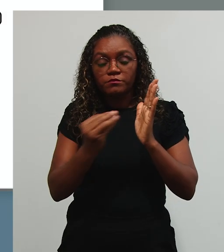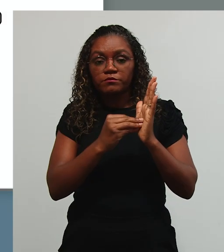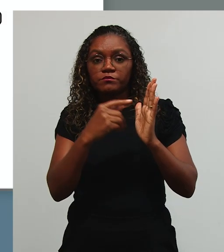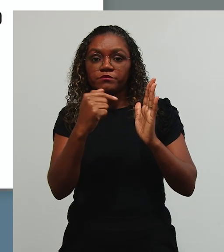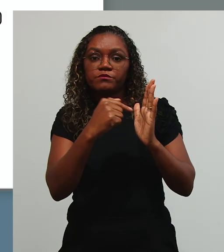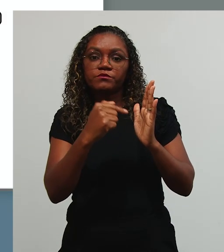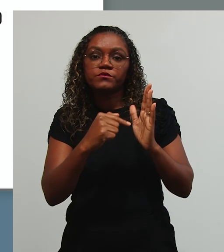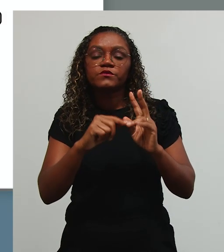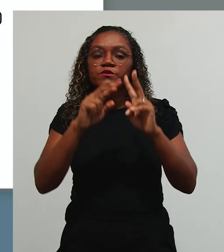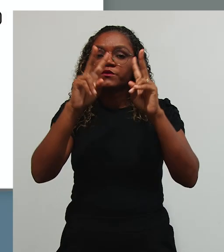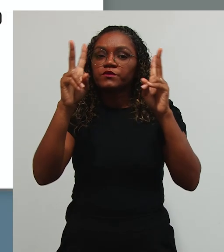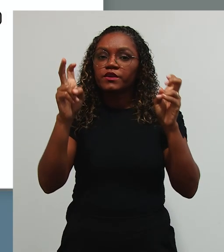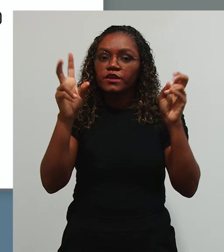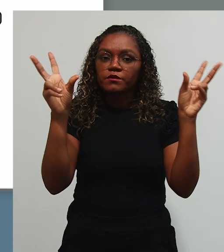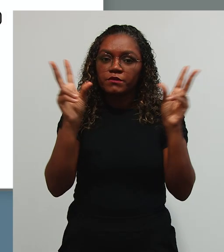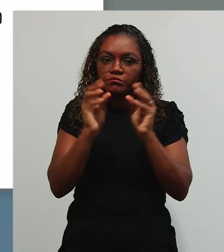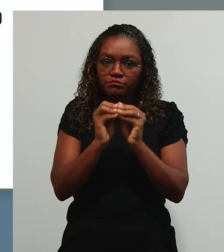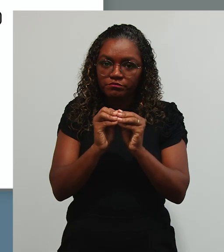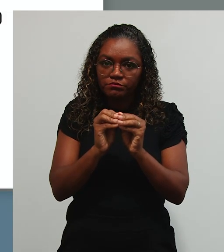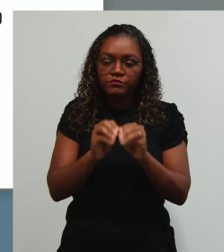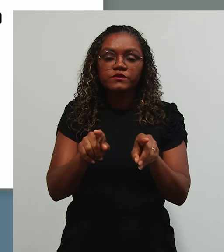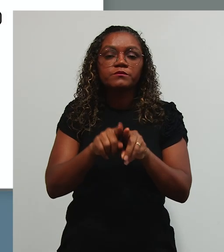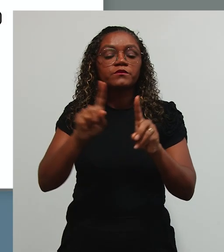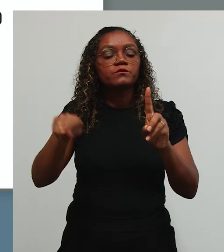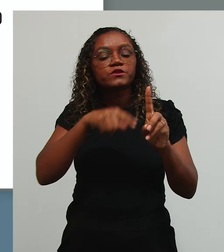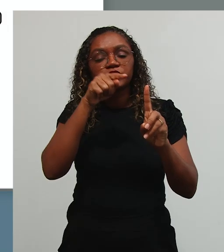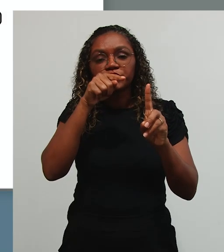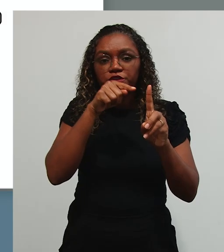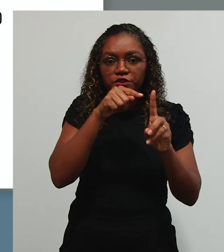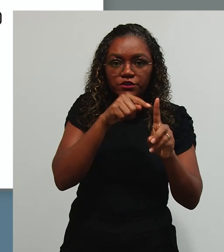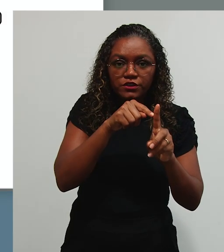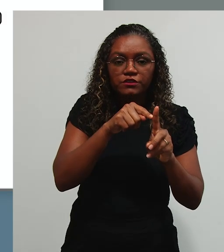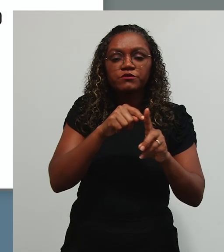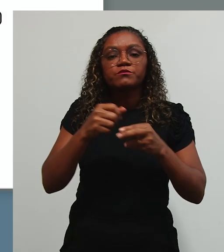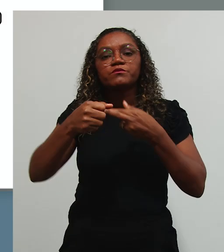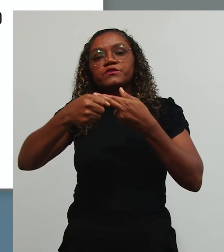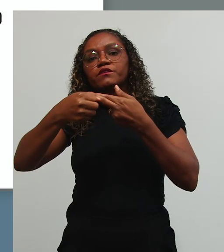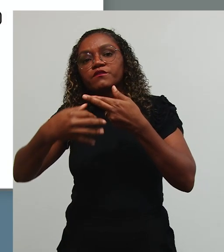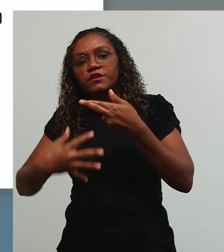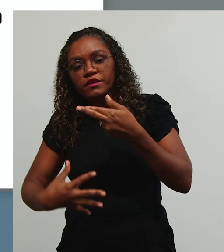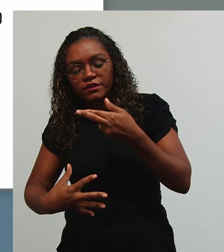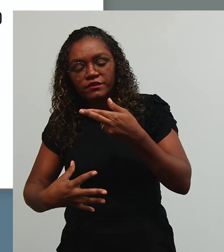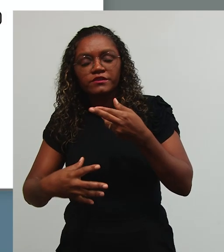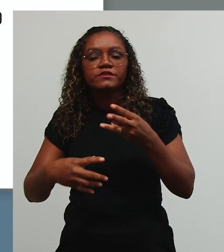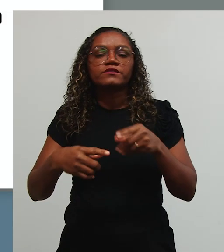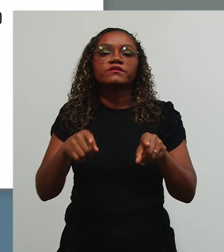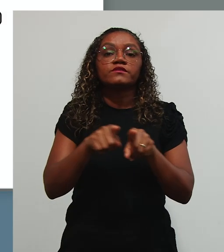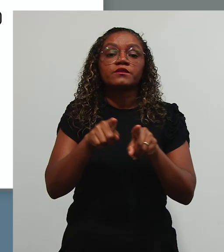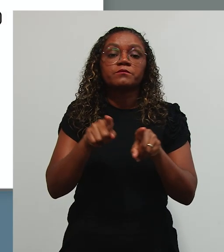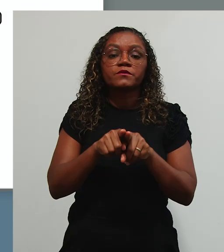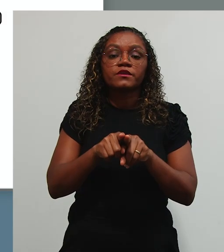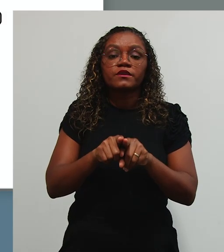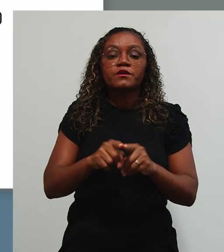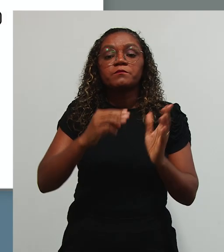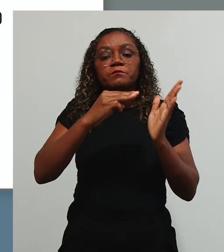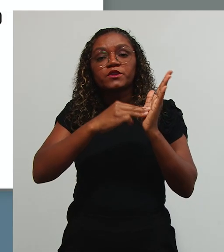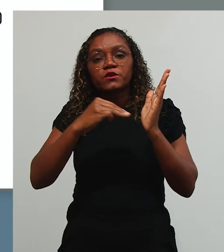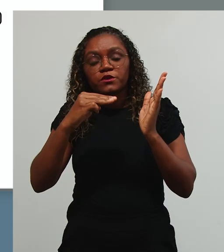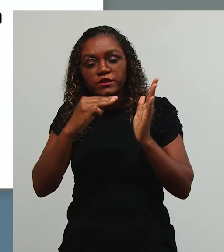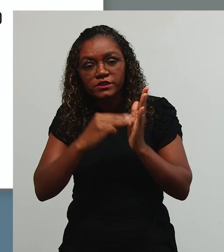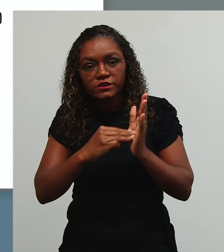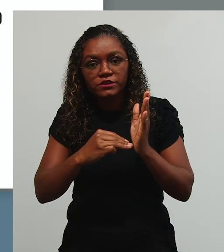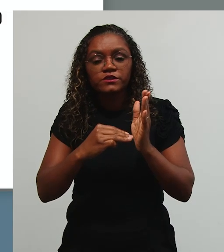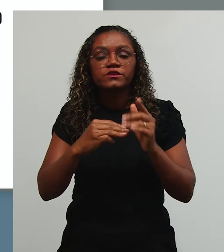do tema estudado, os objetivos do trabalho, o referencial teórico, o percurso metodológico utilizado,